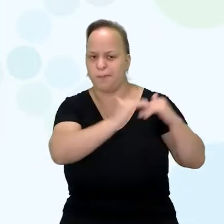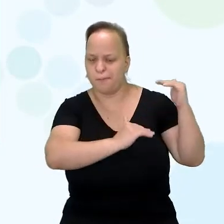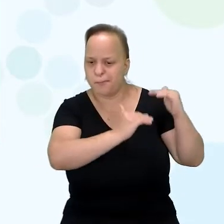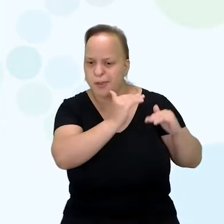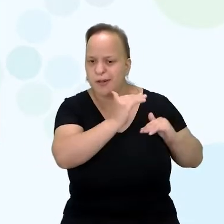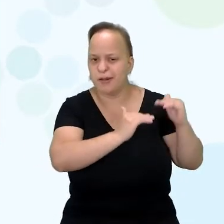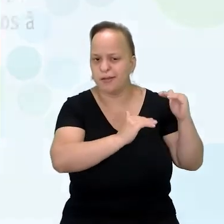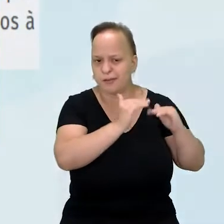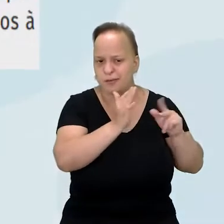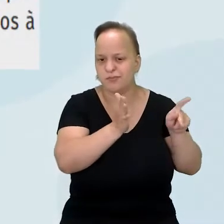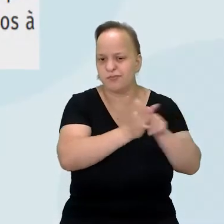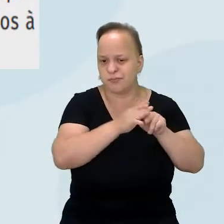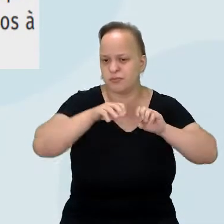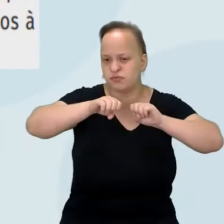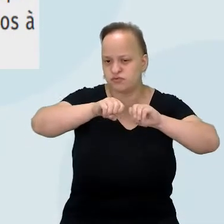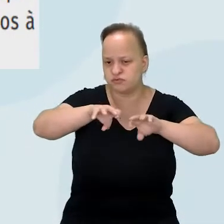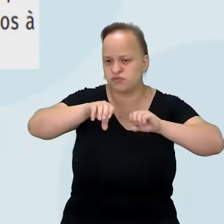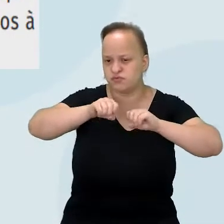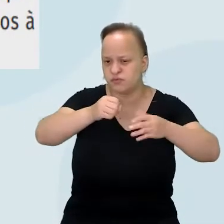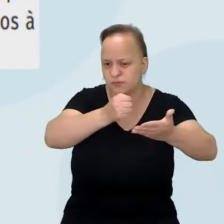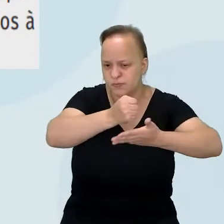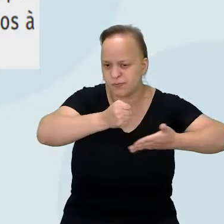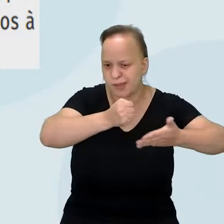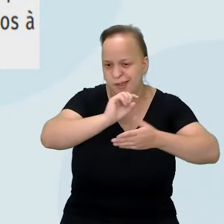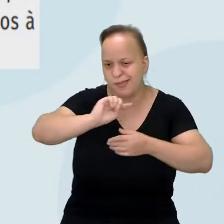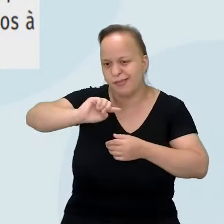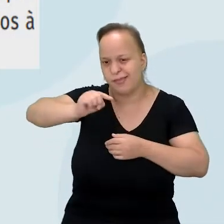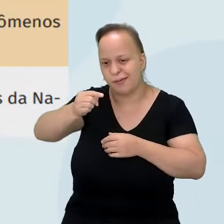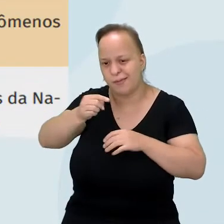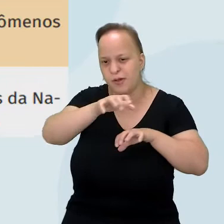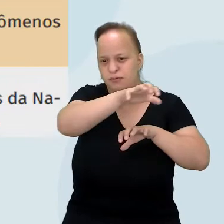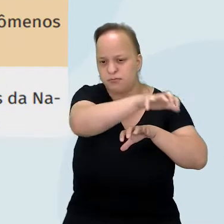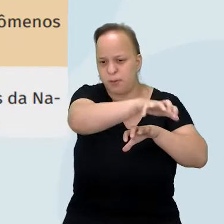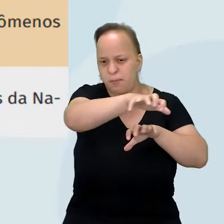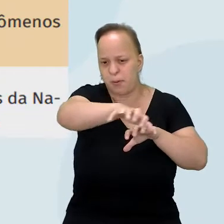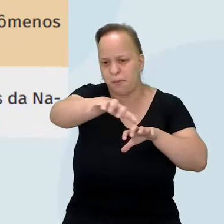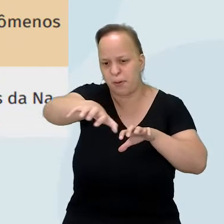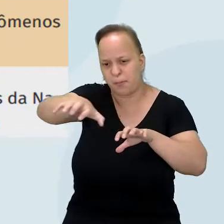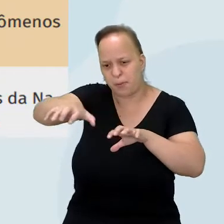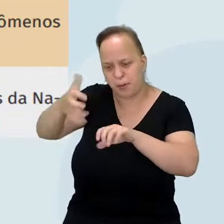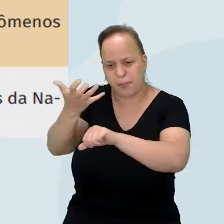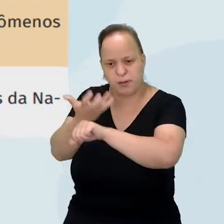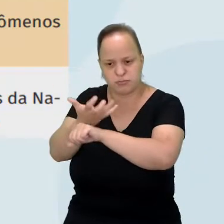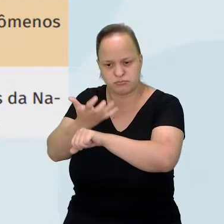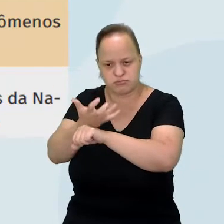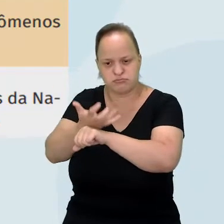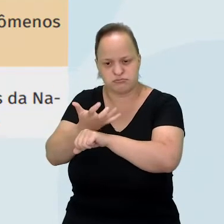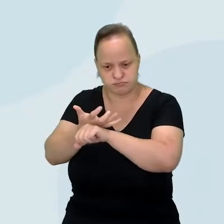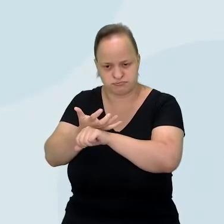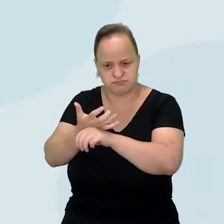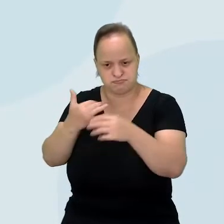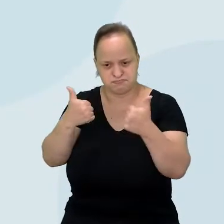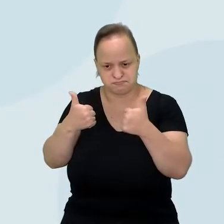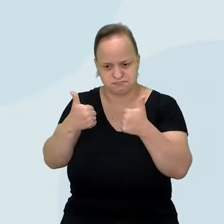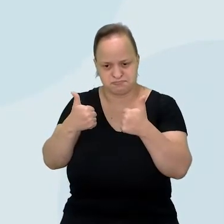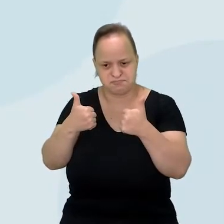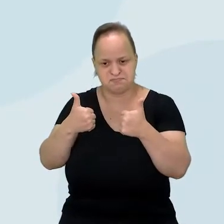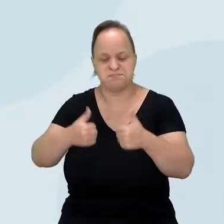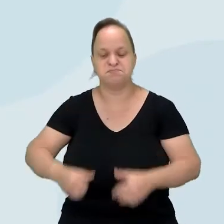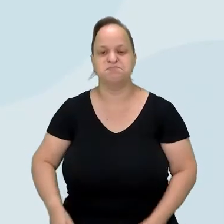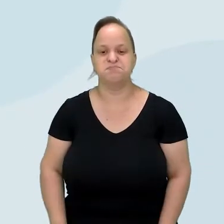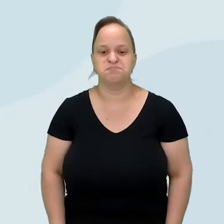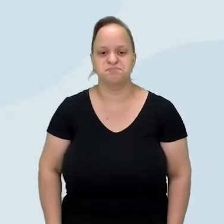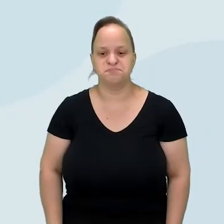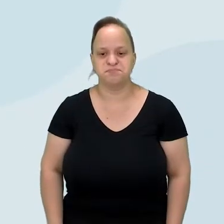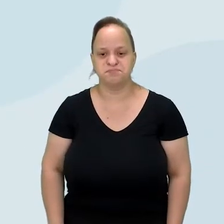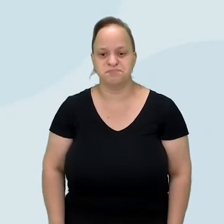da formação geral básica e depois a dos eixos estruturantes aí aparecendo para vocês, beleza? Bom, e